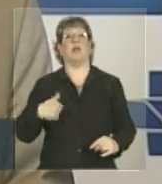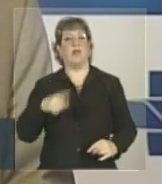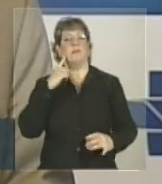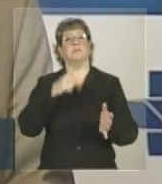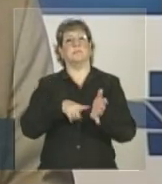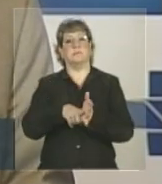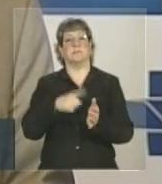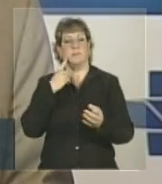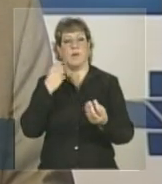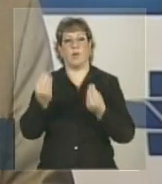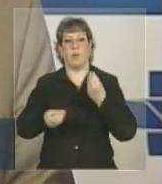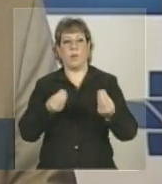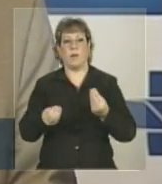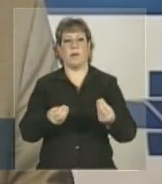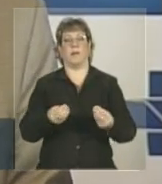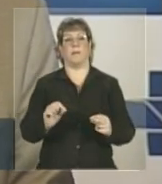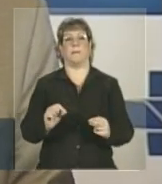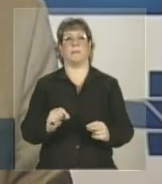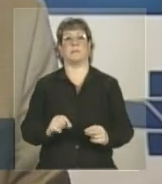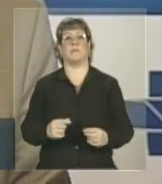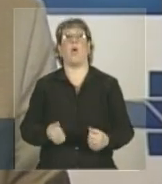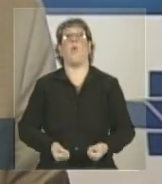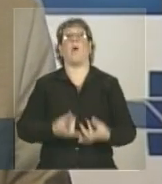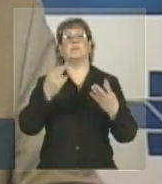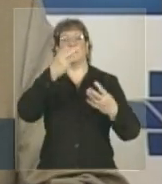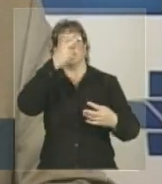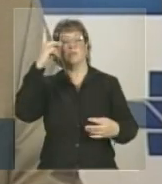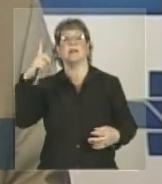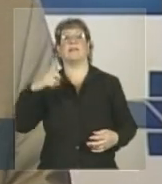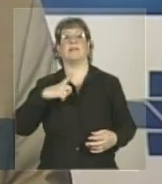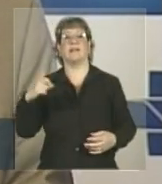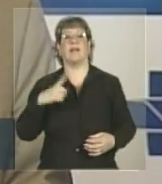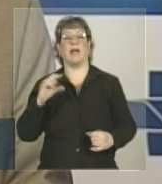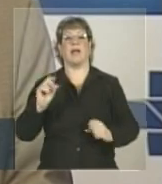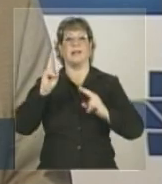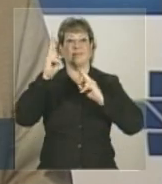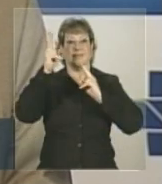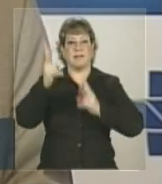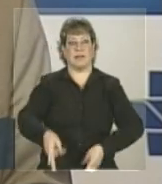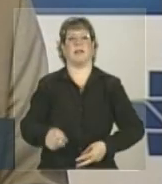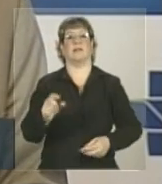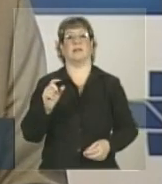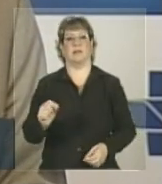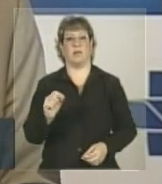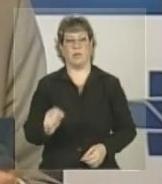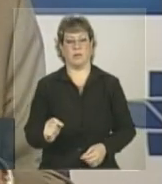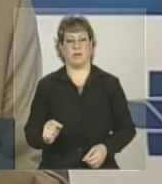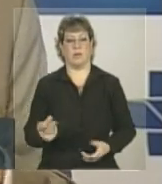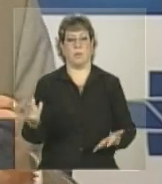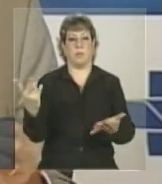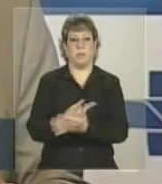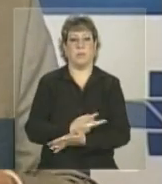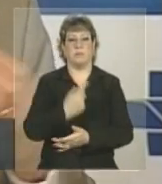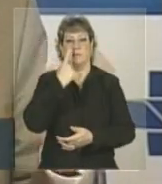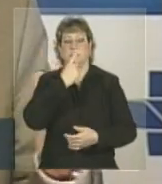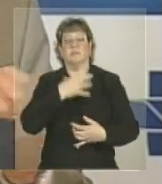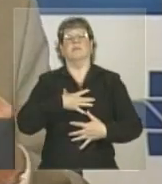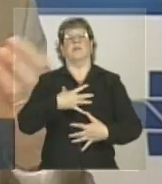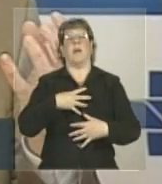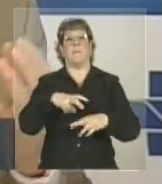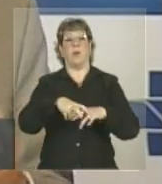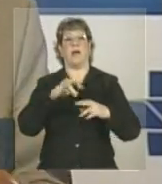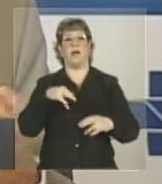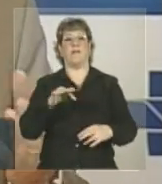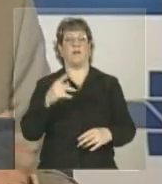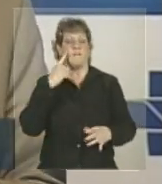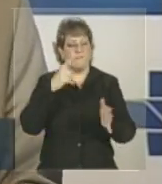mede, né, o que é que a gente está medindo. Quantas pessoas são internadas por quadro respiratório que podem ter relação com influenza, porque aí a gente verifica